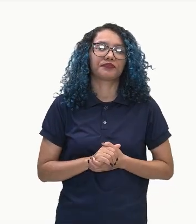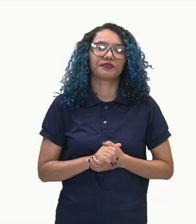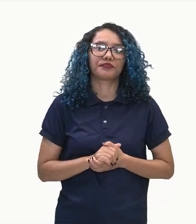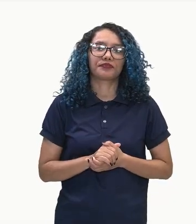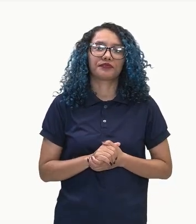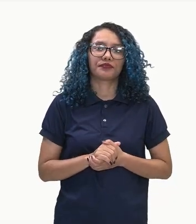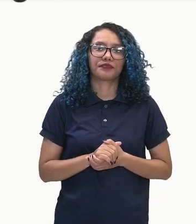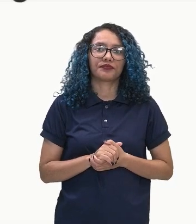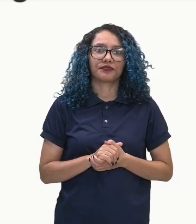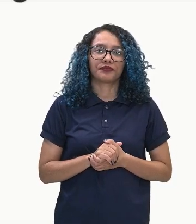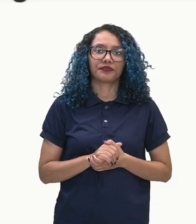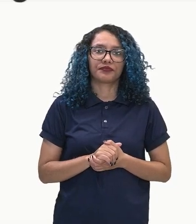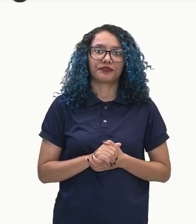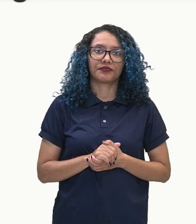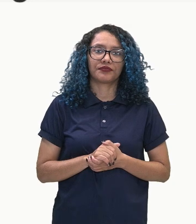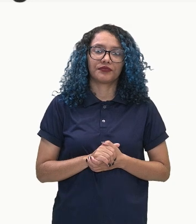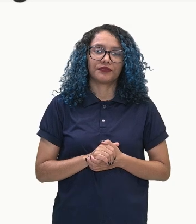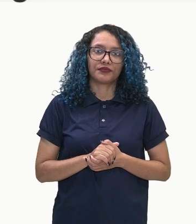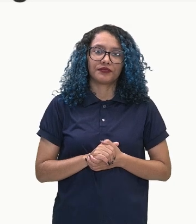cartela.